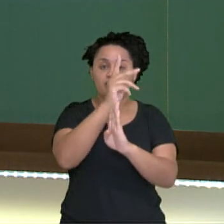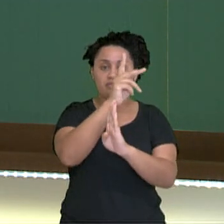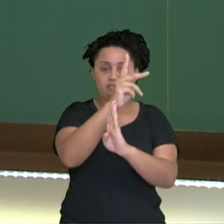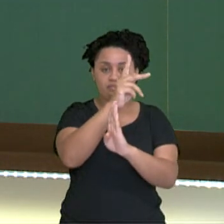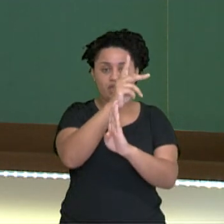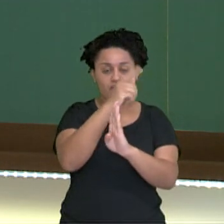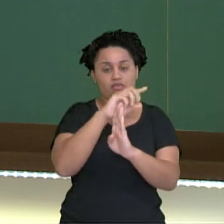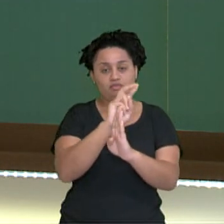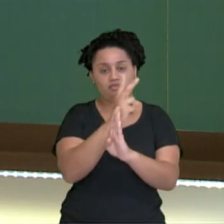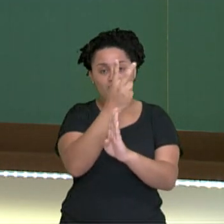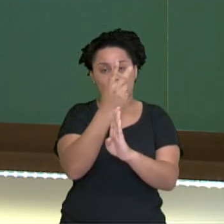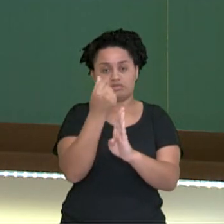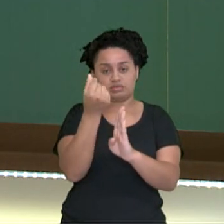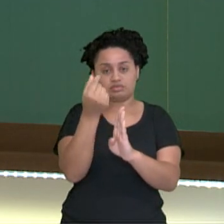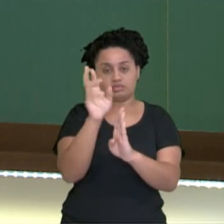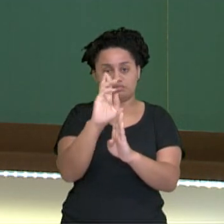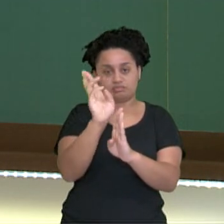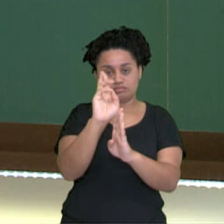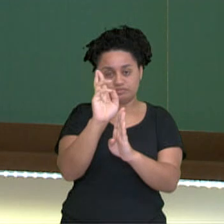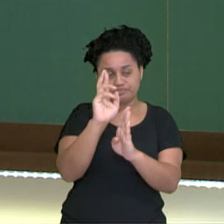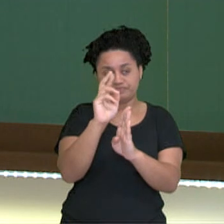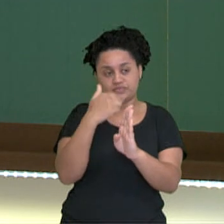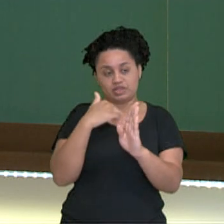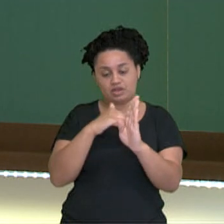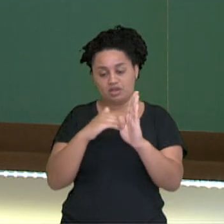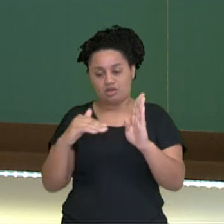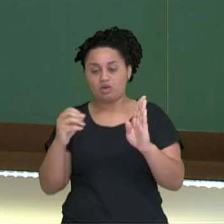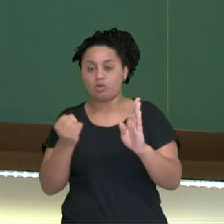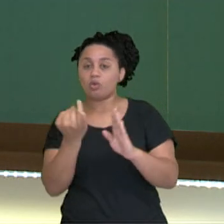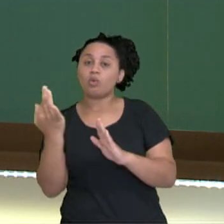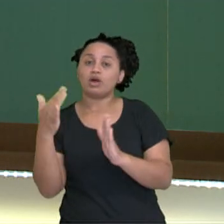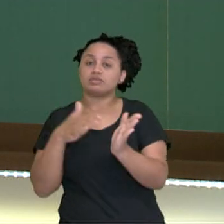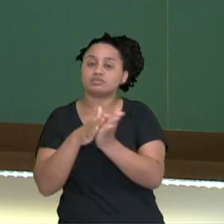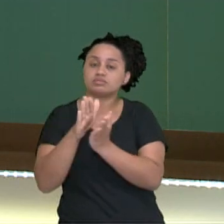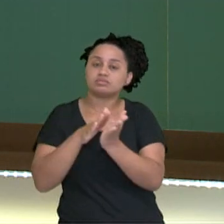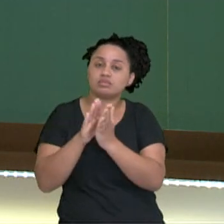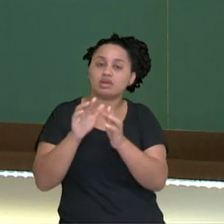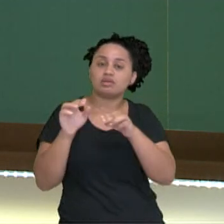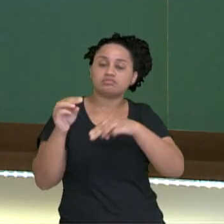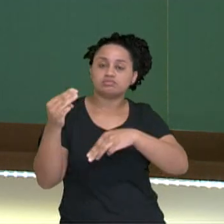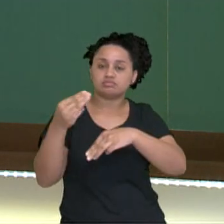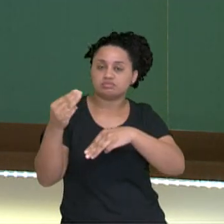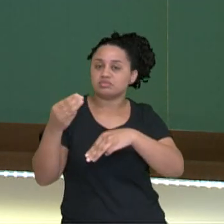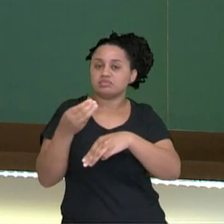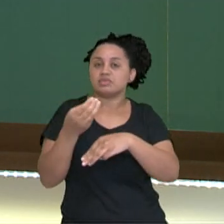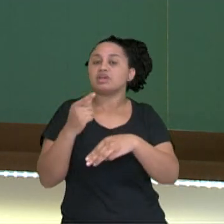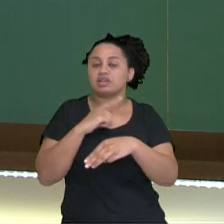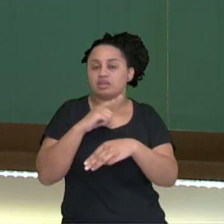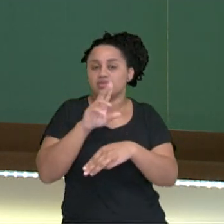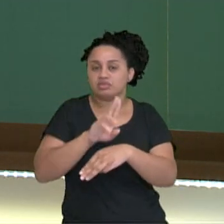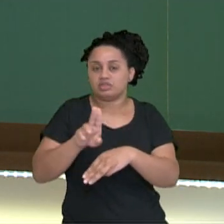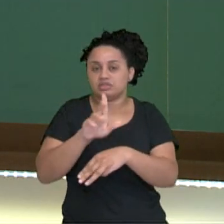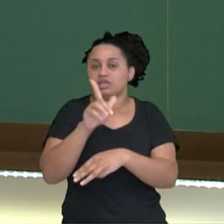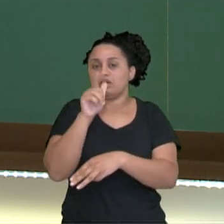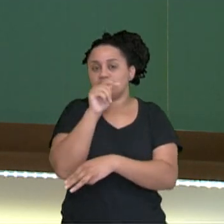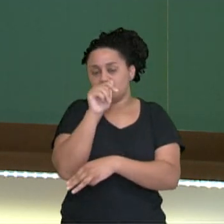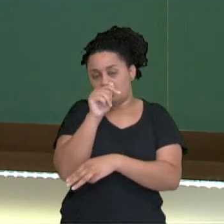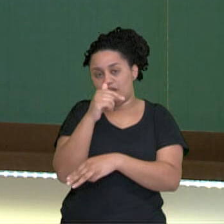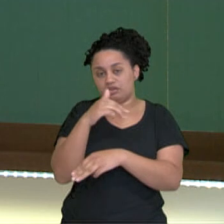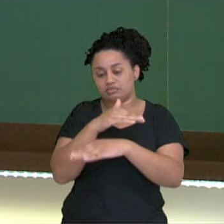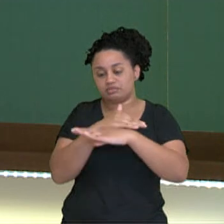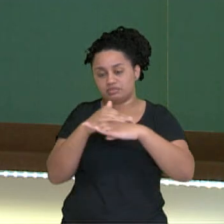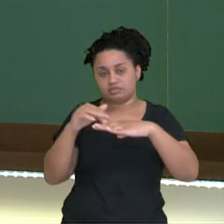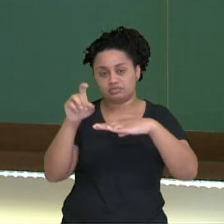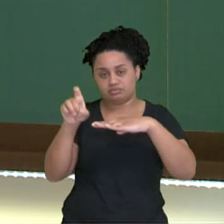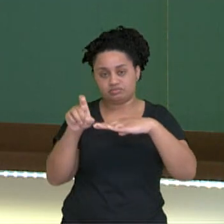eixo, tá? Então, a representação do consumo em metros cúbicos no eixo horizontal, que seria o nosso eixo